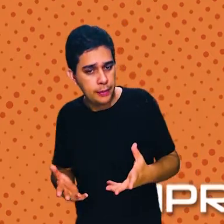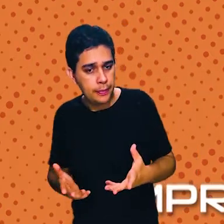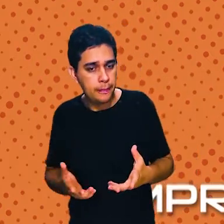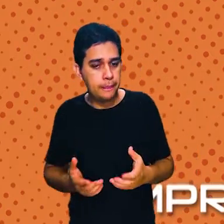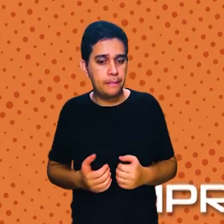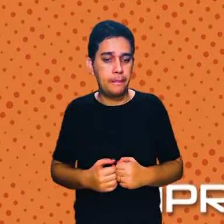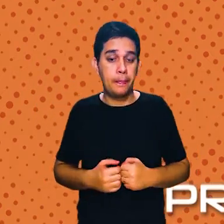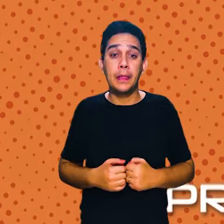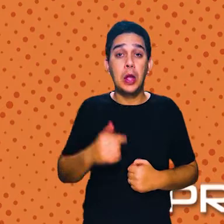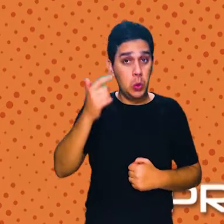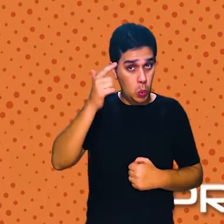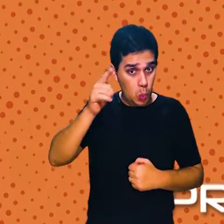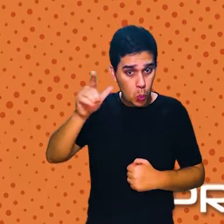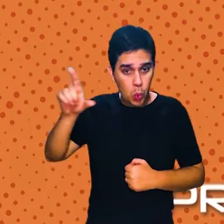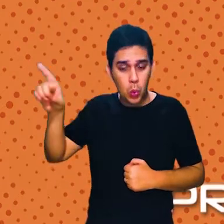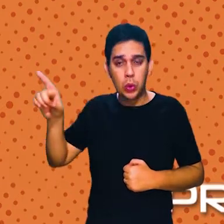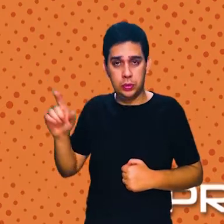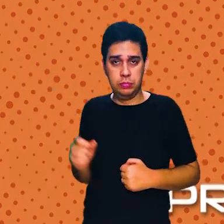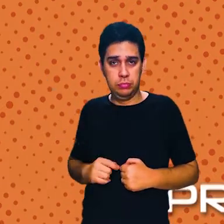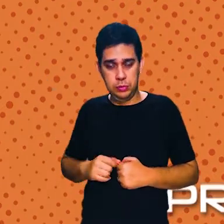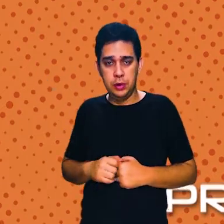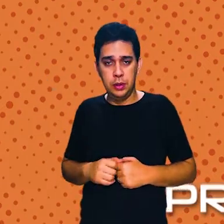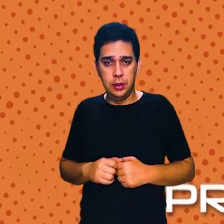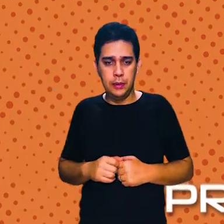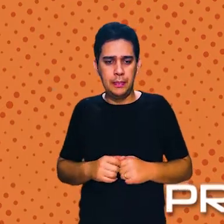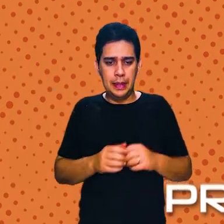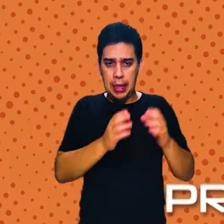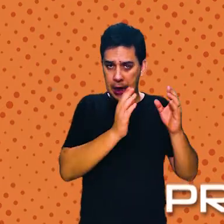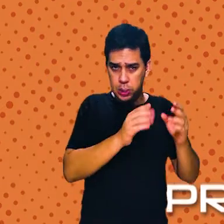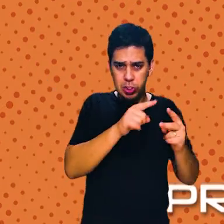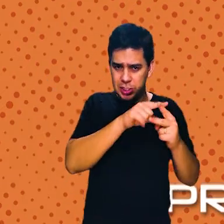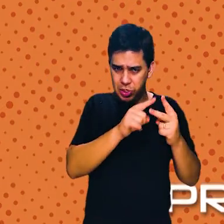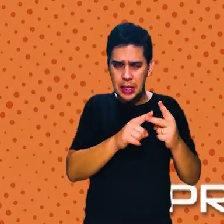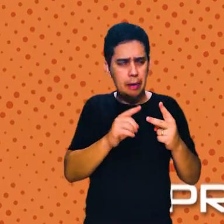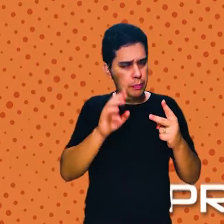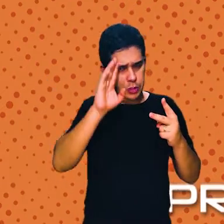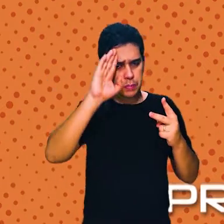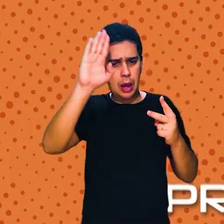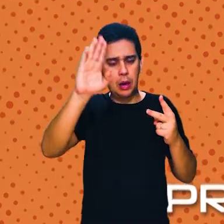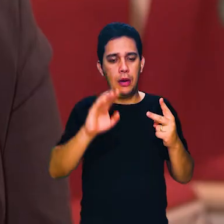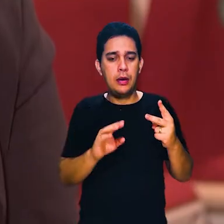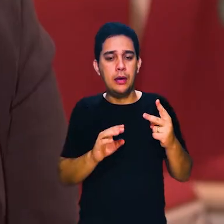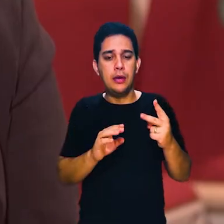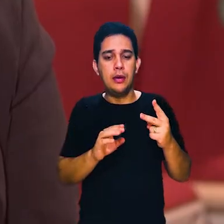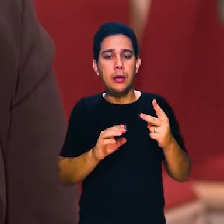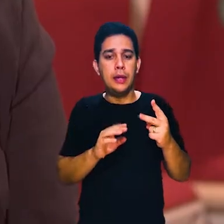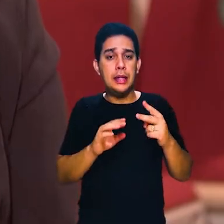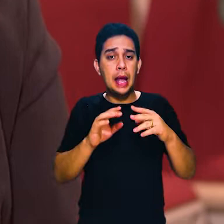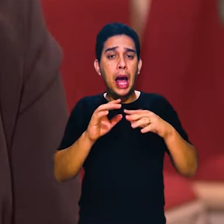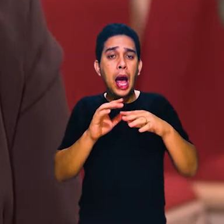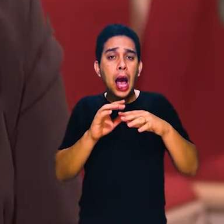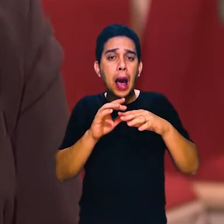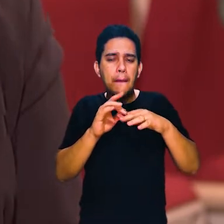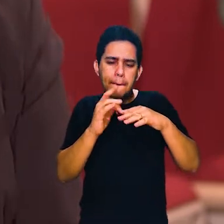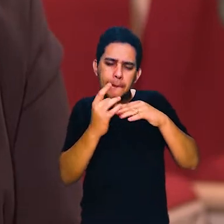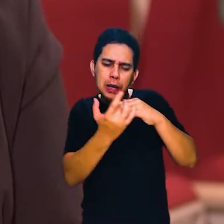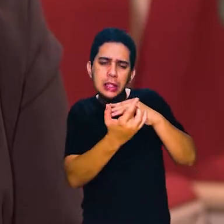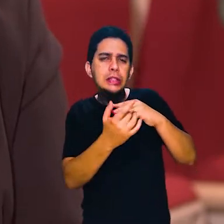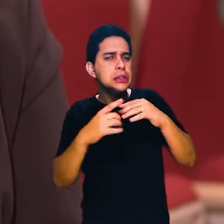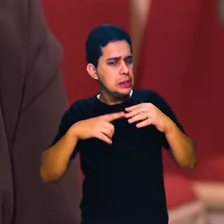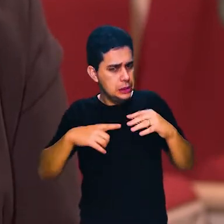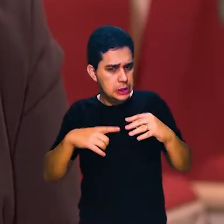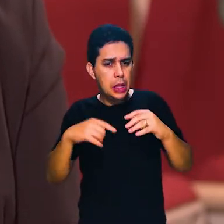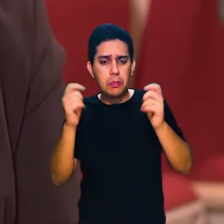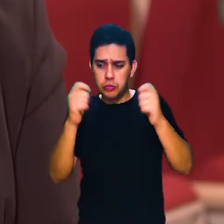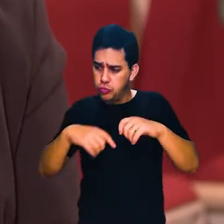www.tre-rj.jus.br/o-tre-ouvidoria. Além disso, esses são os canais oficiais, mas há também, dentro das próprias mídias sociais, formas das